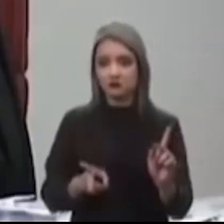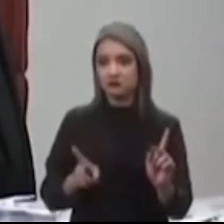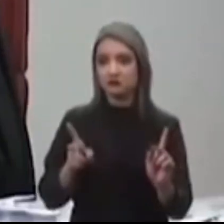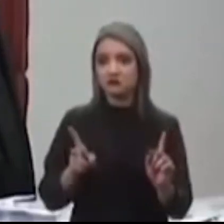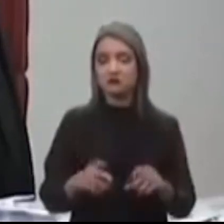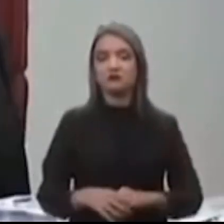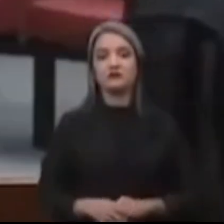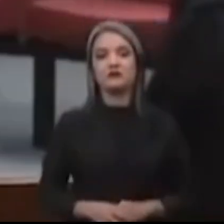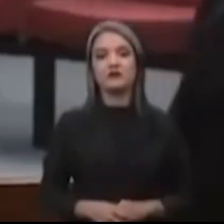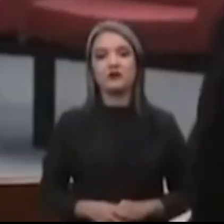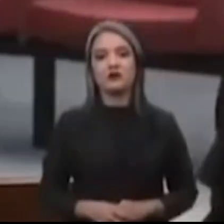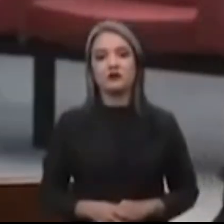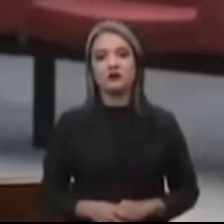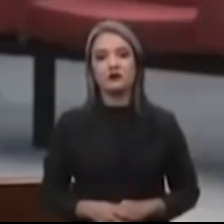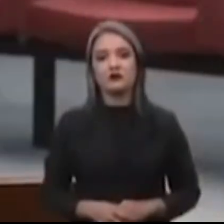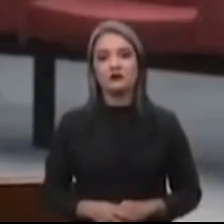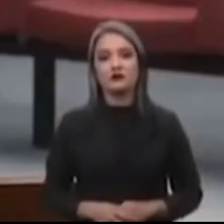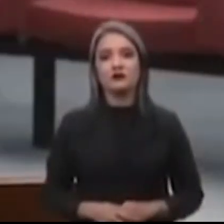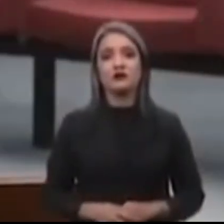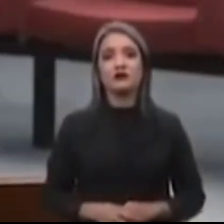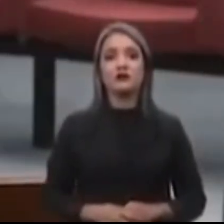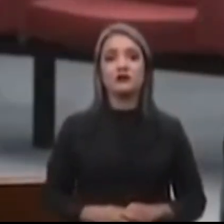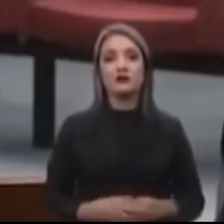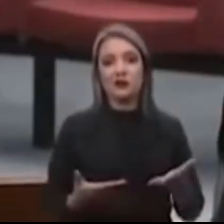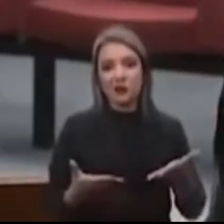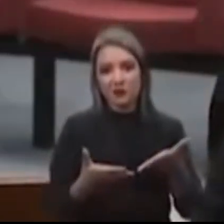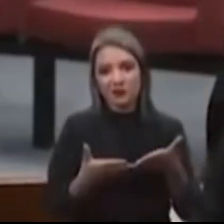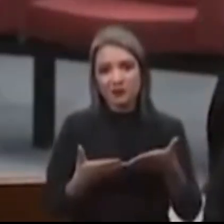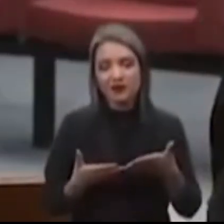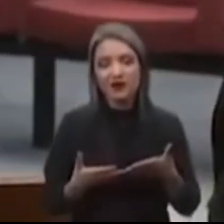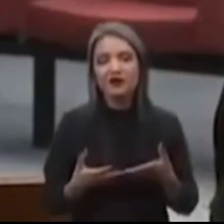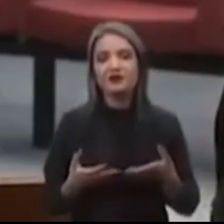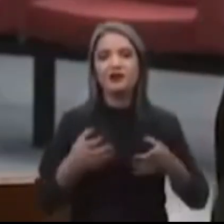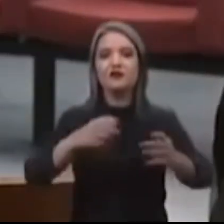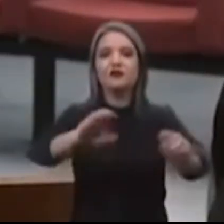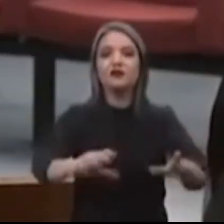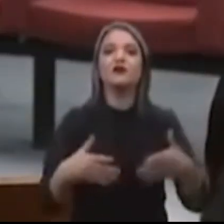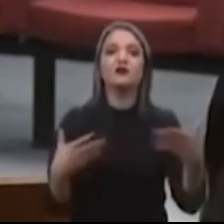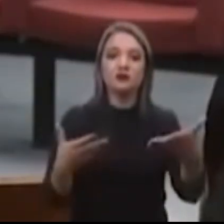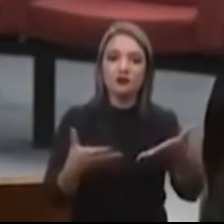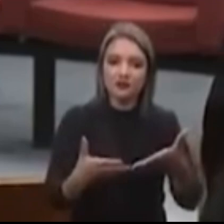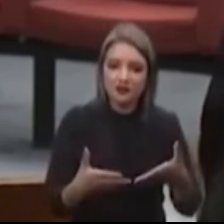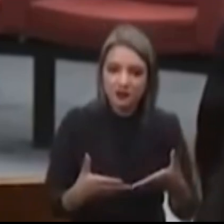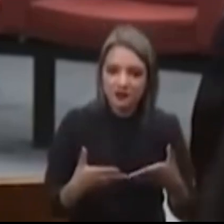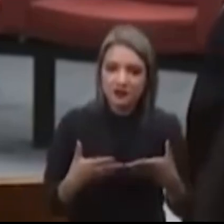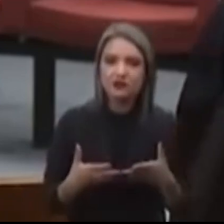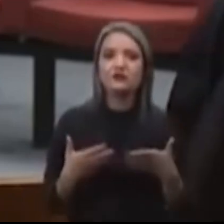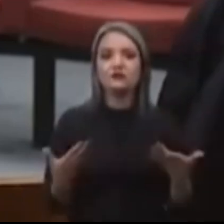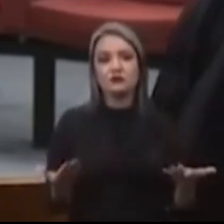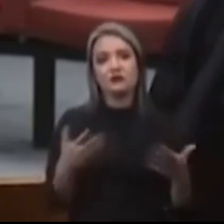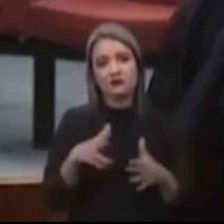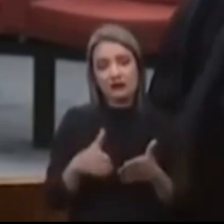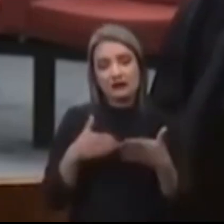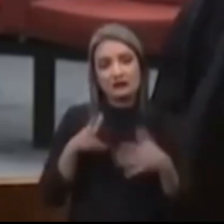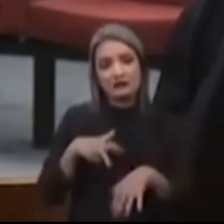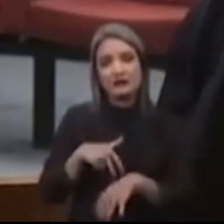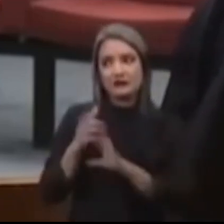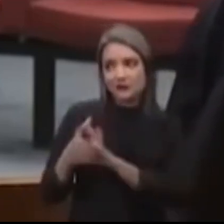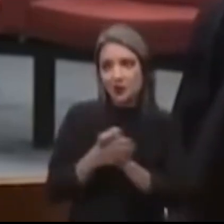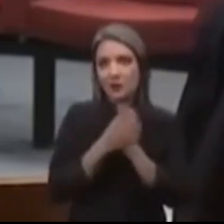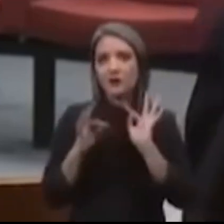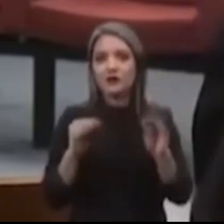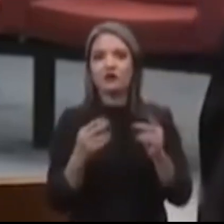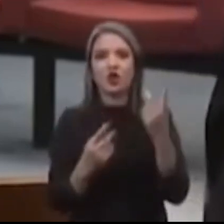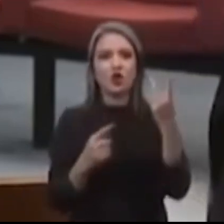vossa excelência me permite antes de de tomar a decisão agradecendo vossa excelência cumprimentando vossa excelência uma vez mais e seus eminentes pares apenas para